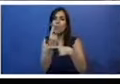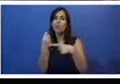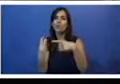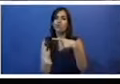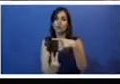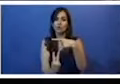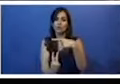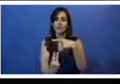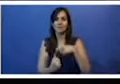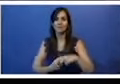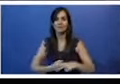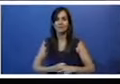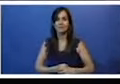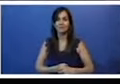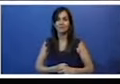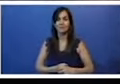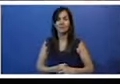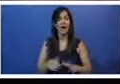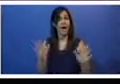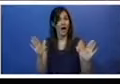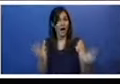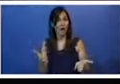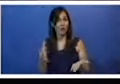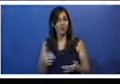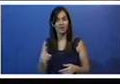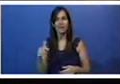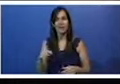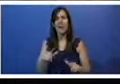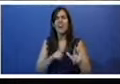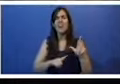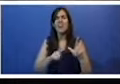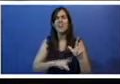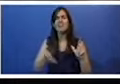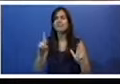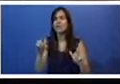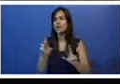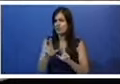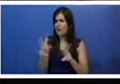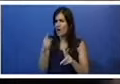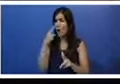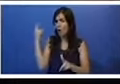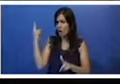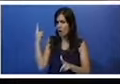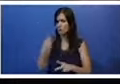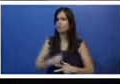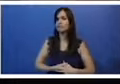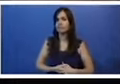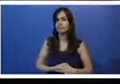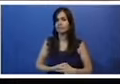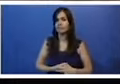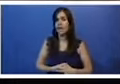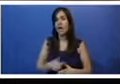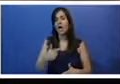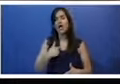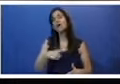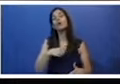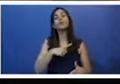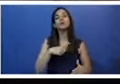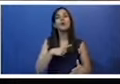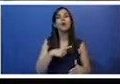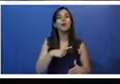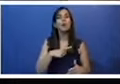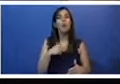de dois agora essa letra D aqui é diferentona vamos junto comigo eu tenho o